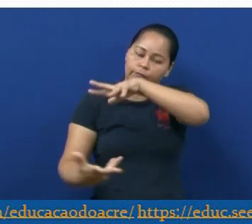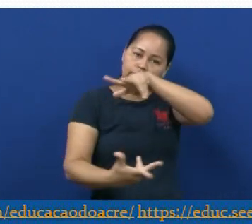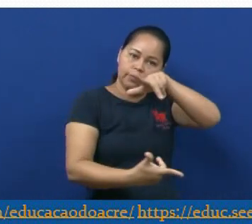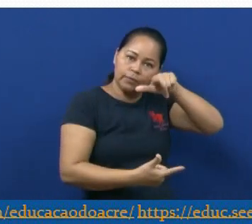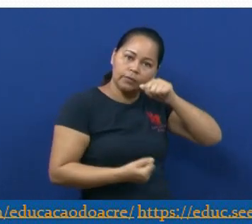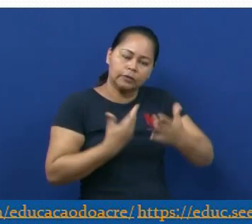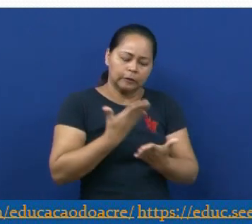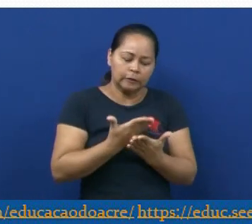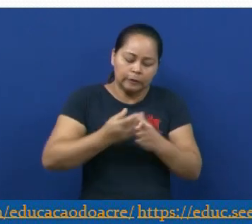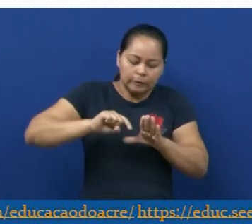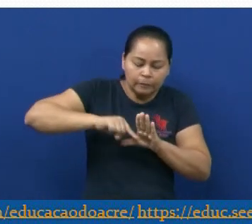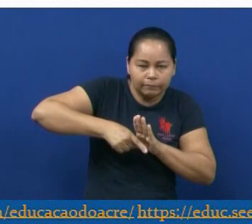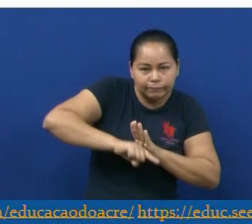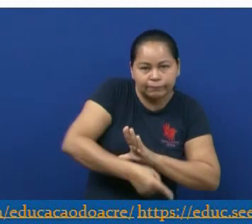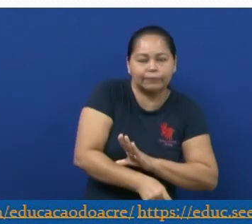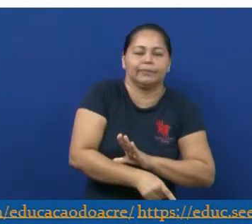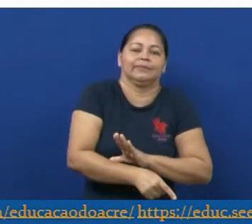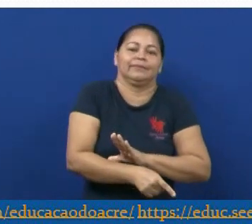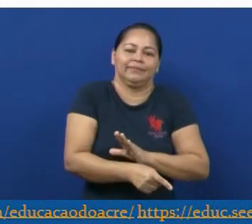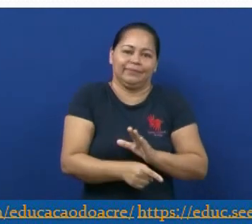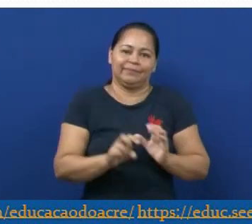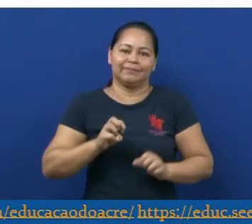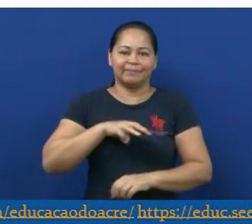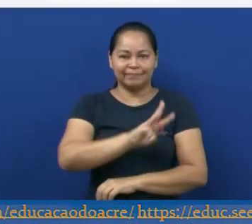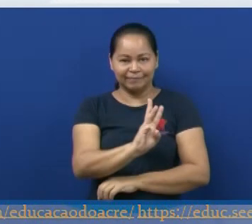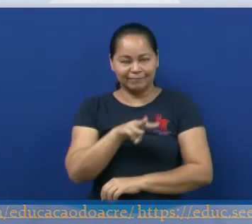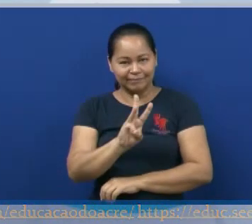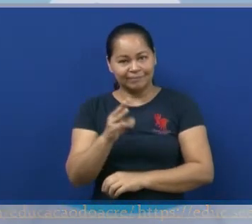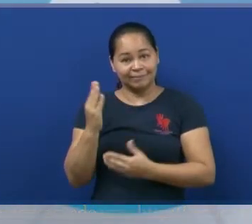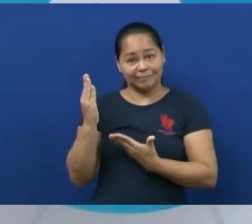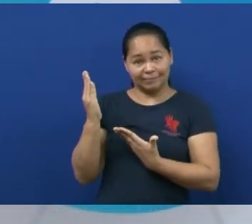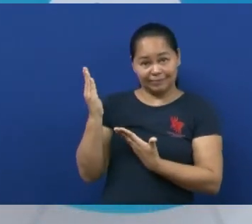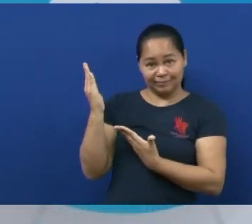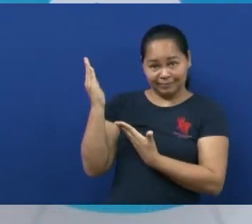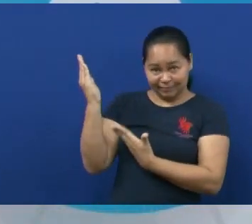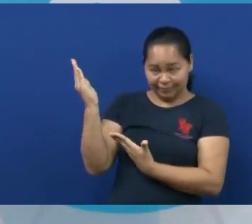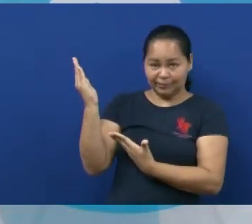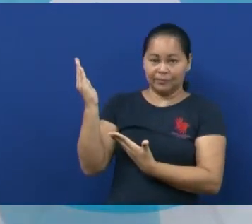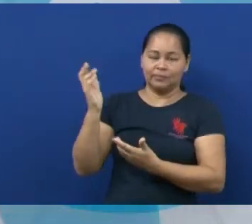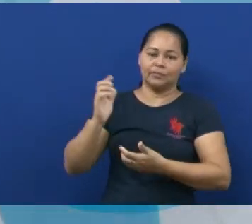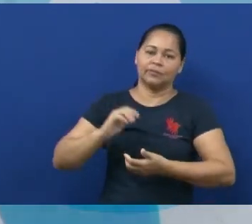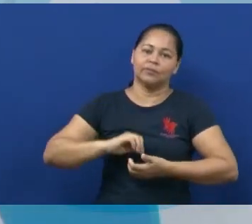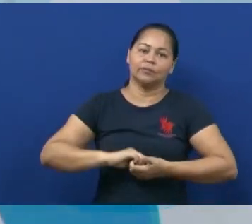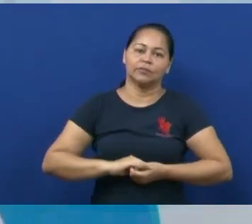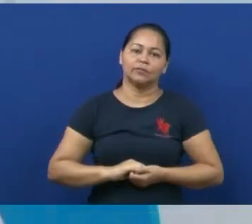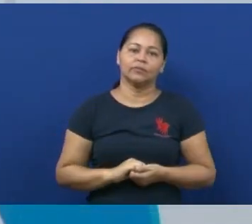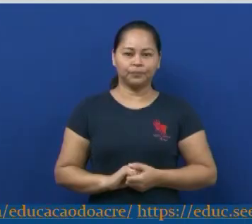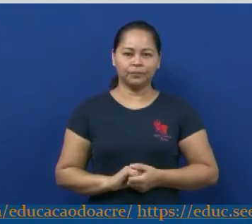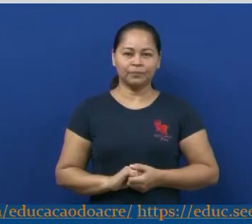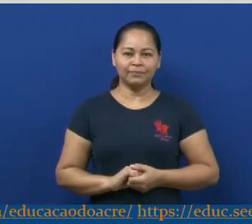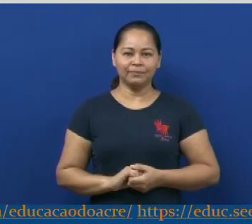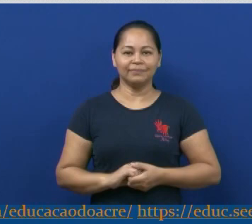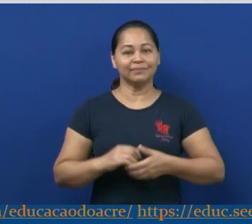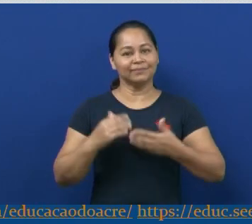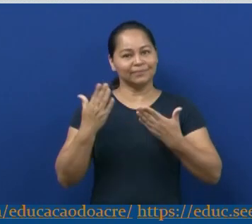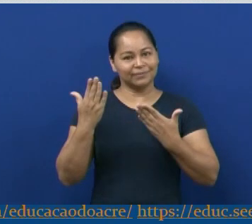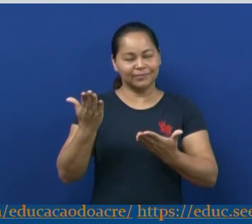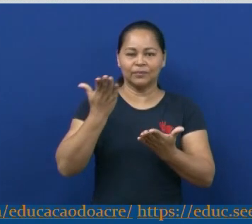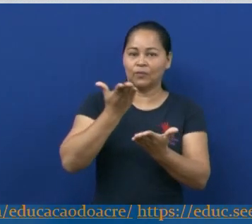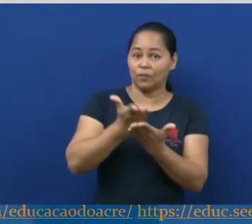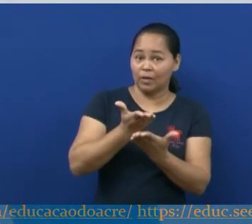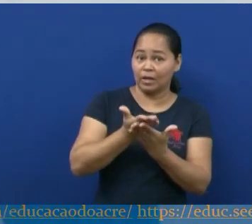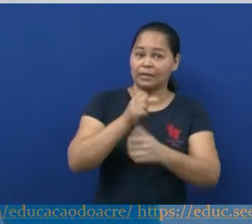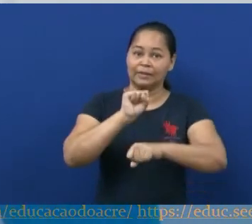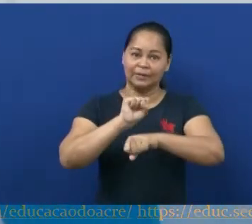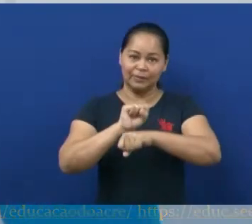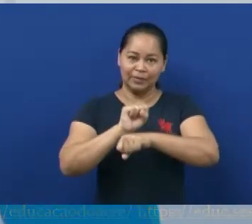estudado profundamente nesses sites que estão colocados aí para ser consultados. Essa é a nossa aula,